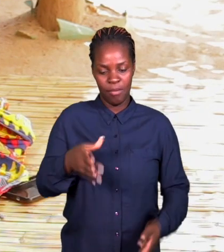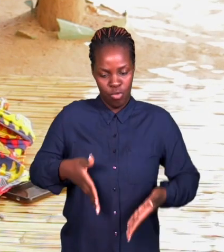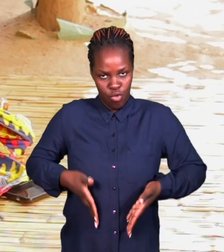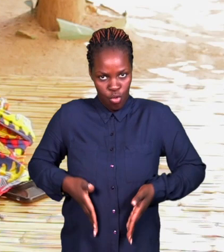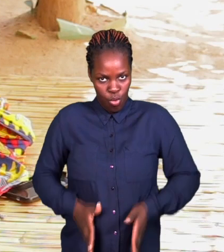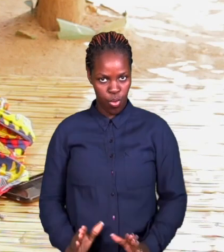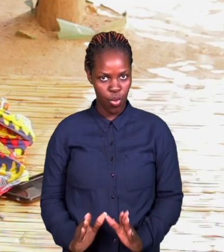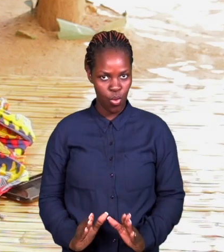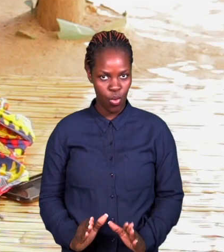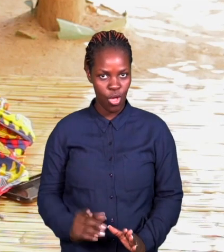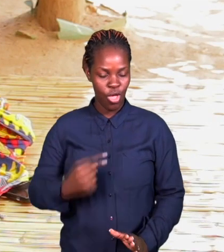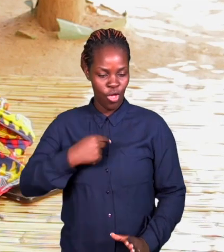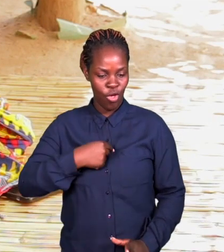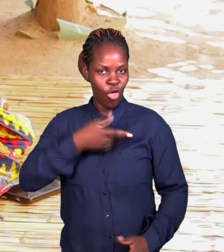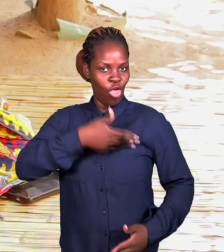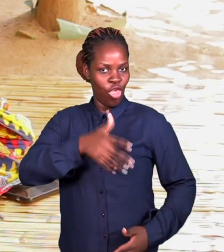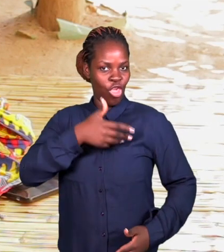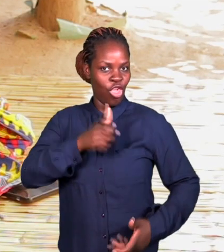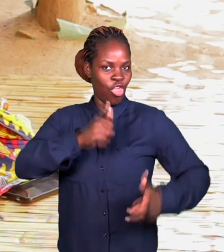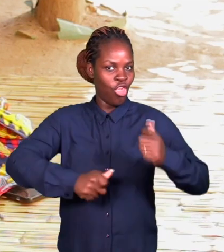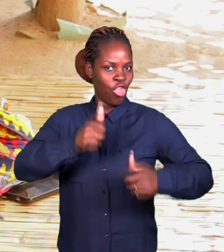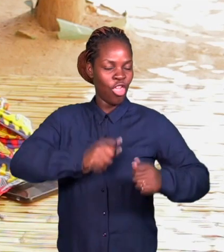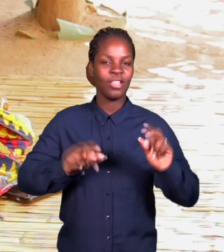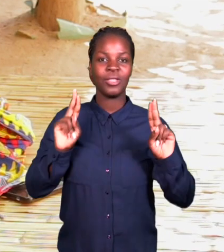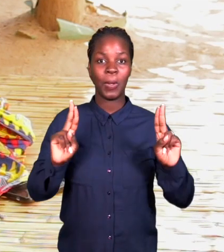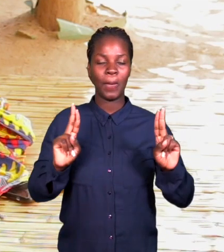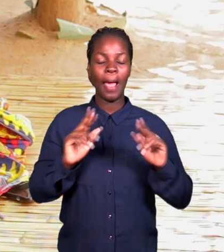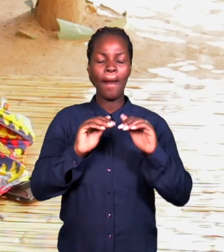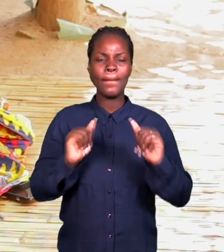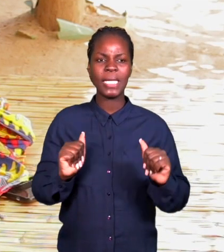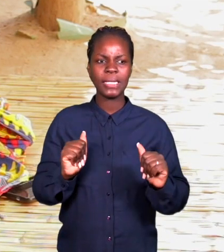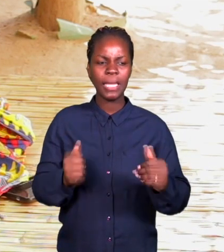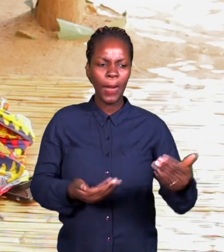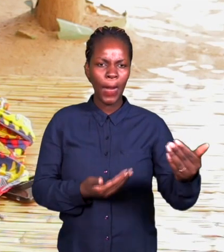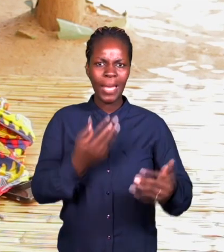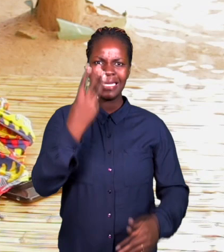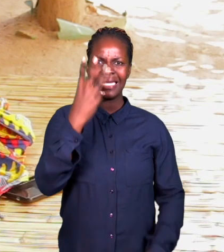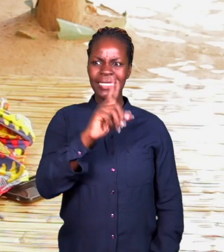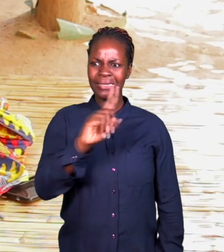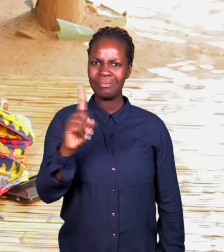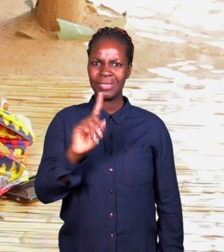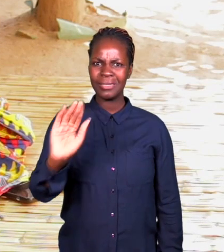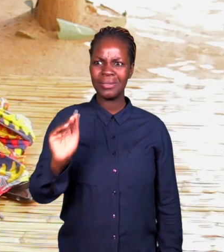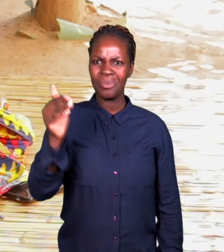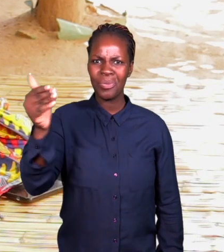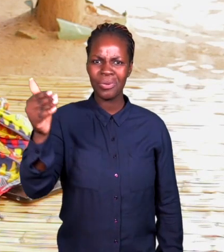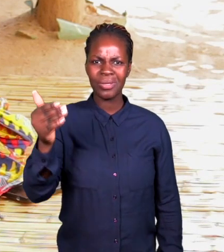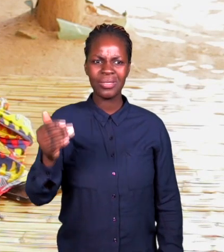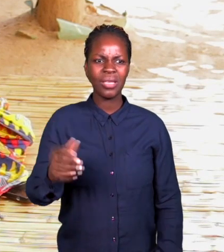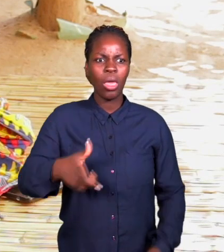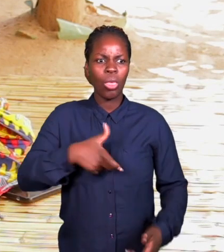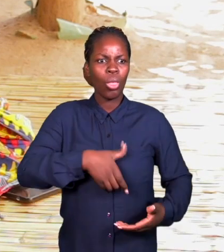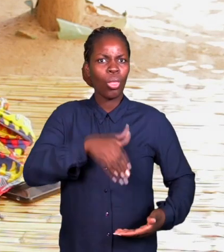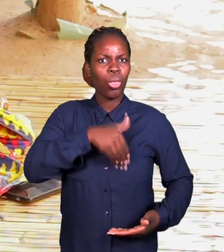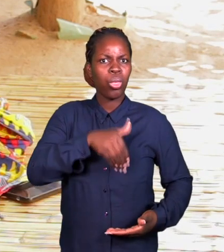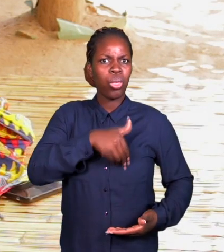de dezembro, as minhas mamas teve leite, mas depois de completar 3 meses,